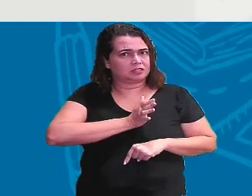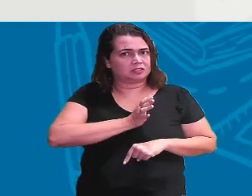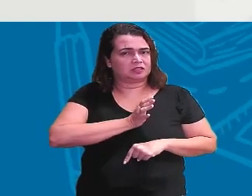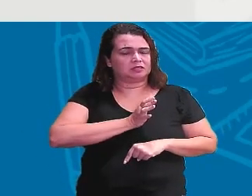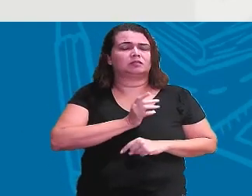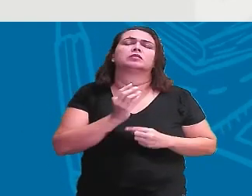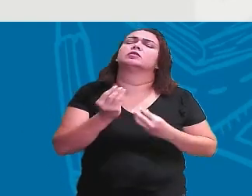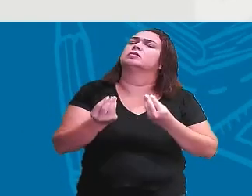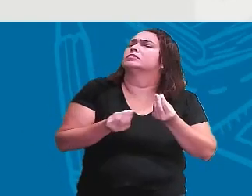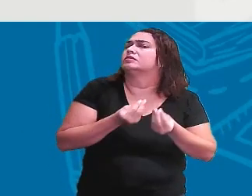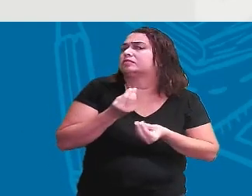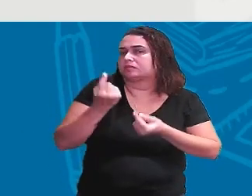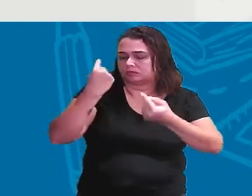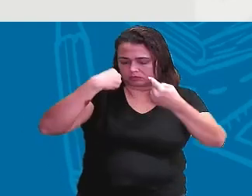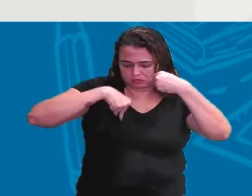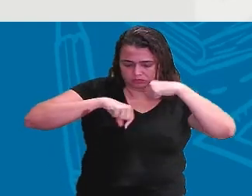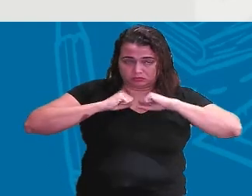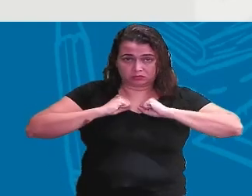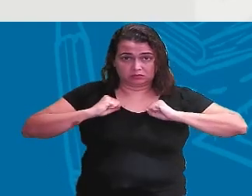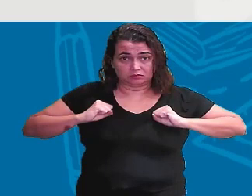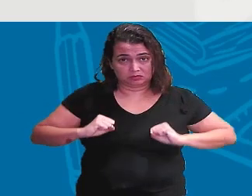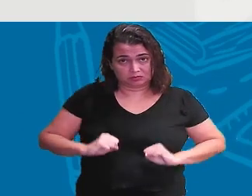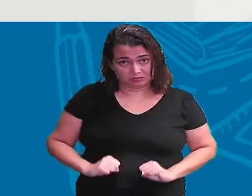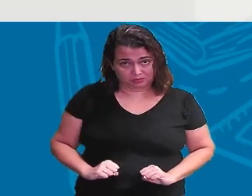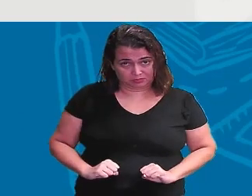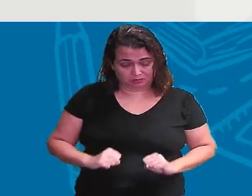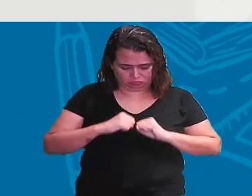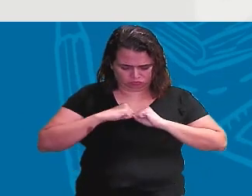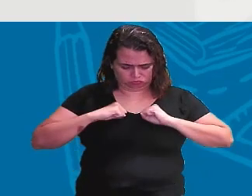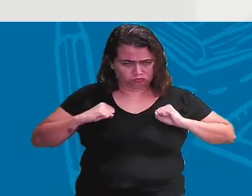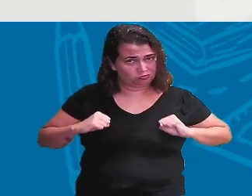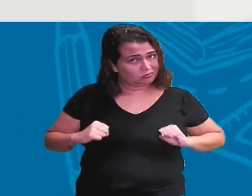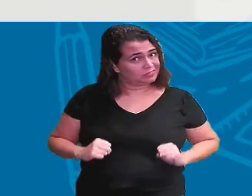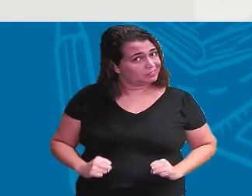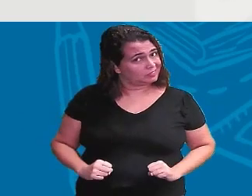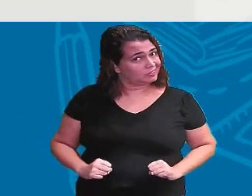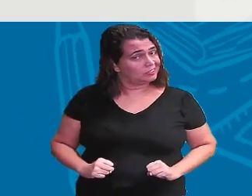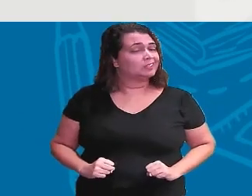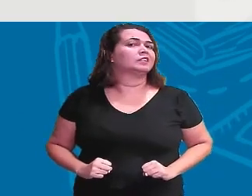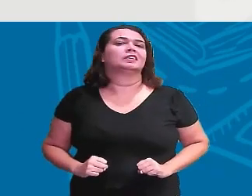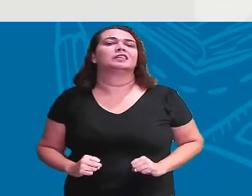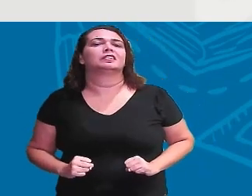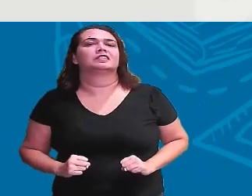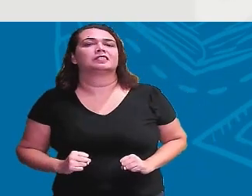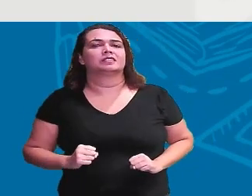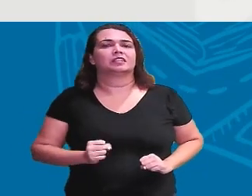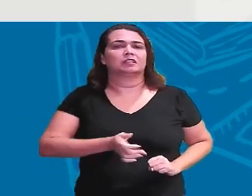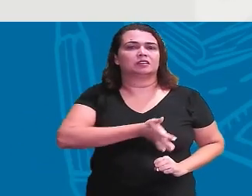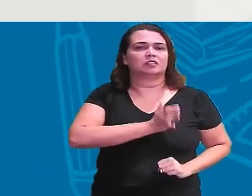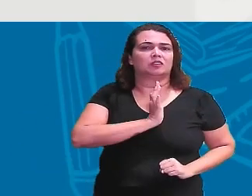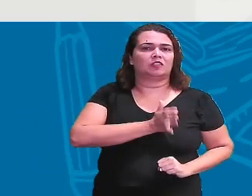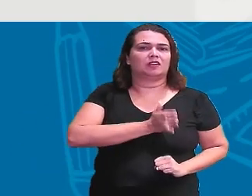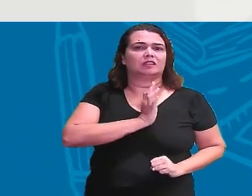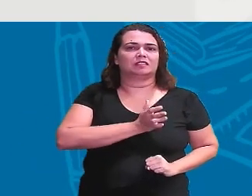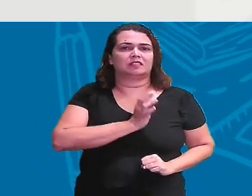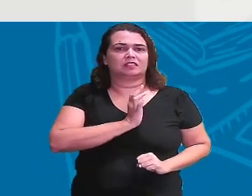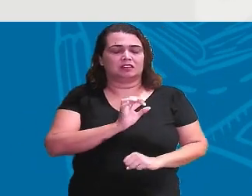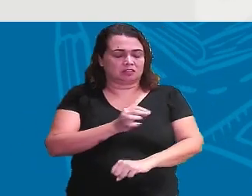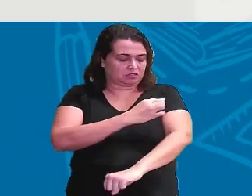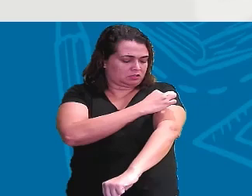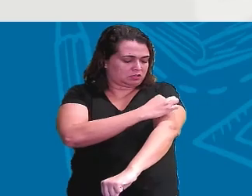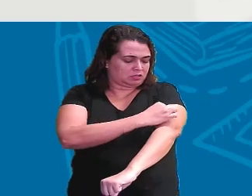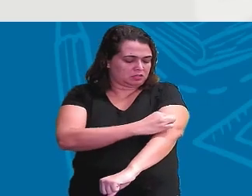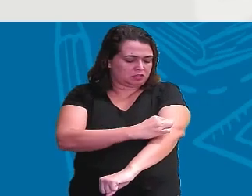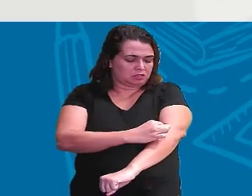esse sistema cardiovascular? Justamente o funcionamento do nosso coração e dos vasos,